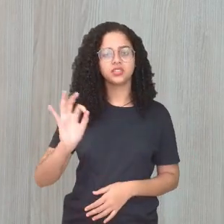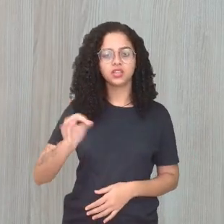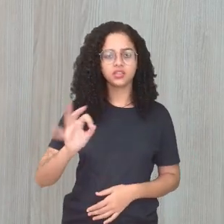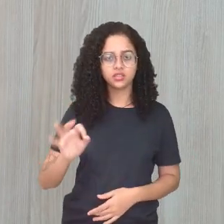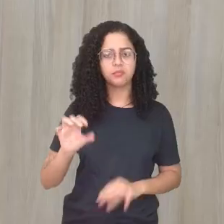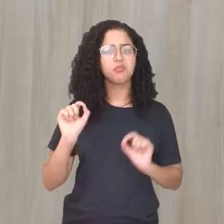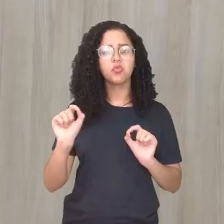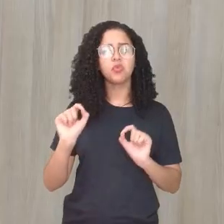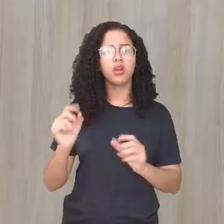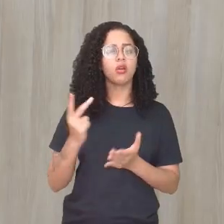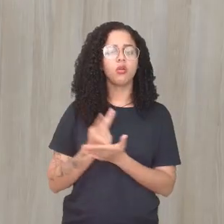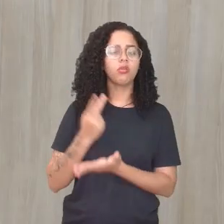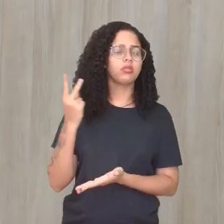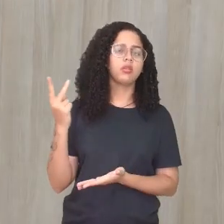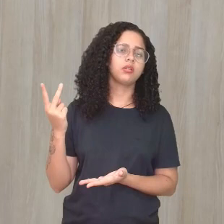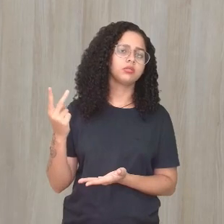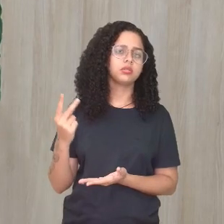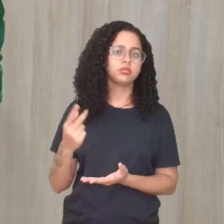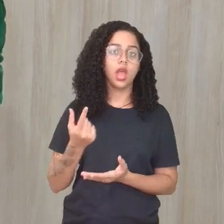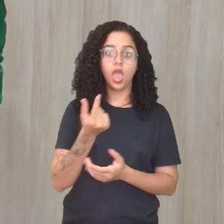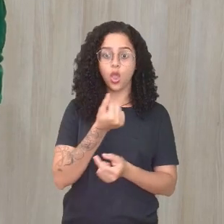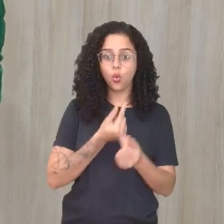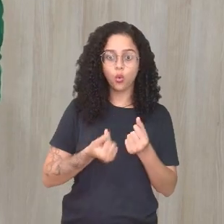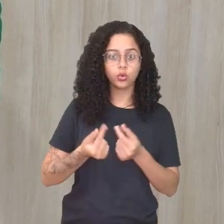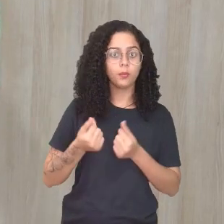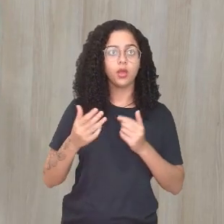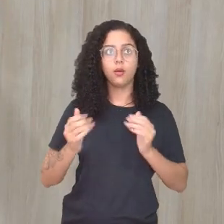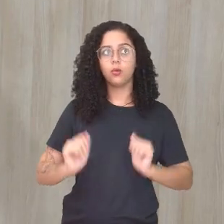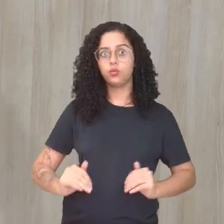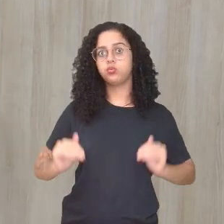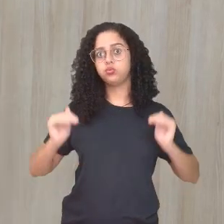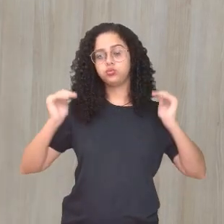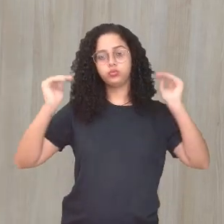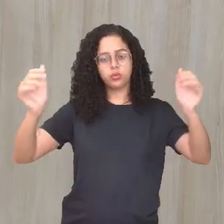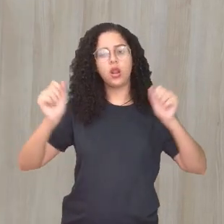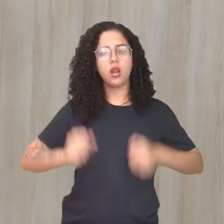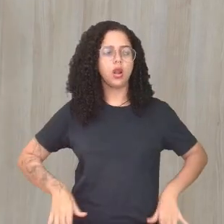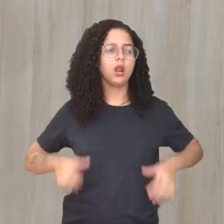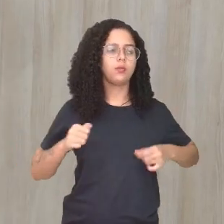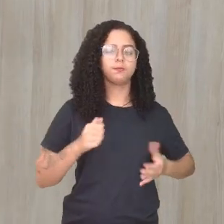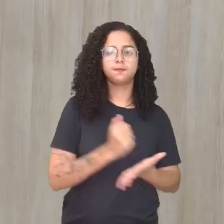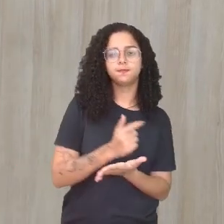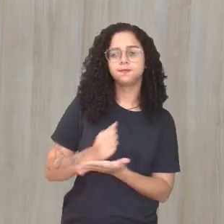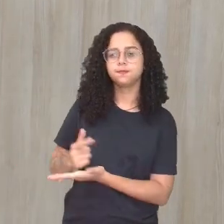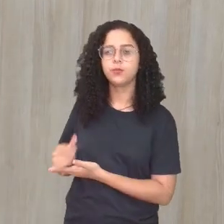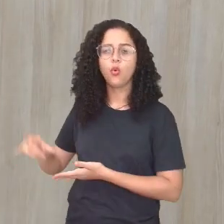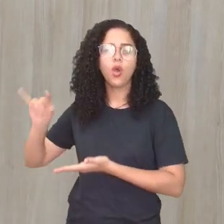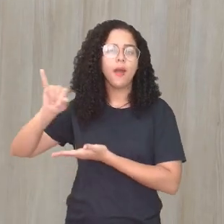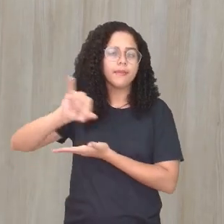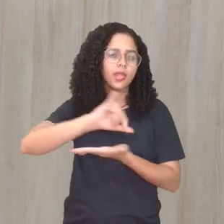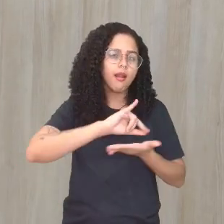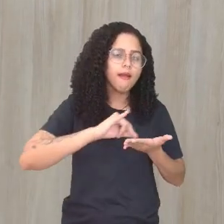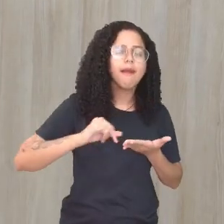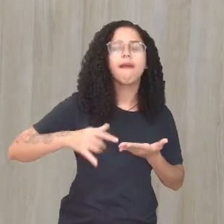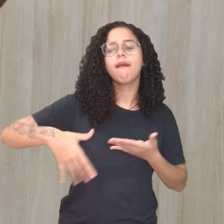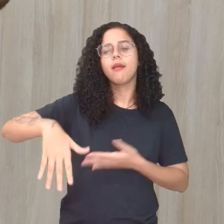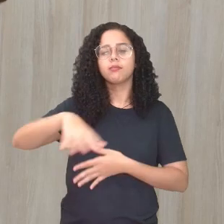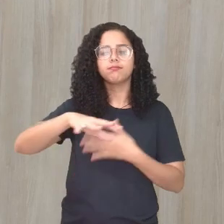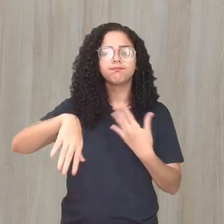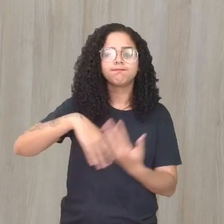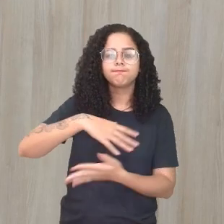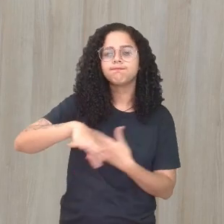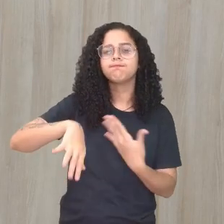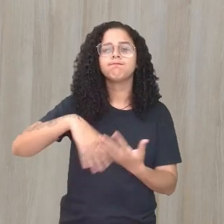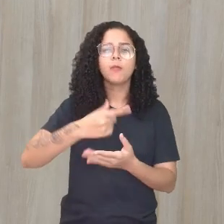Então, o que é que acontece, né? Economia bombando, né? Aí, ó, o capitalismo, né? A pleno vapor,